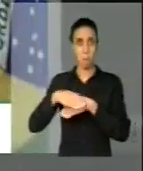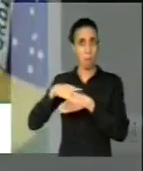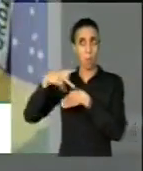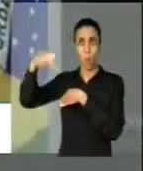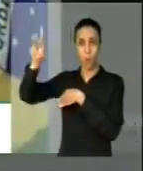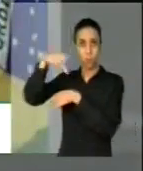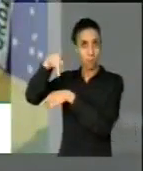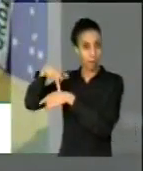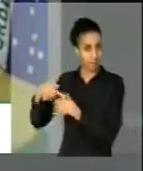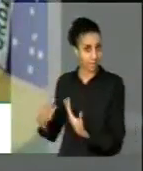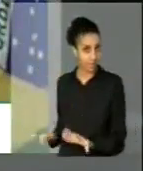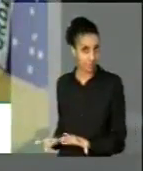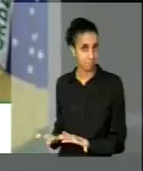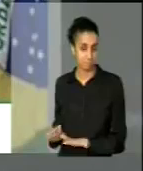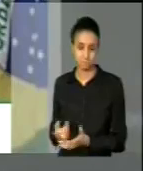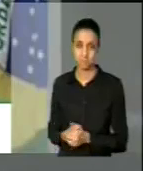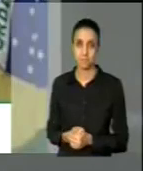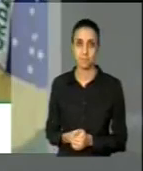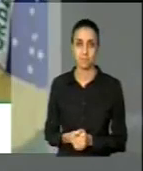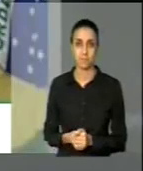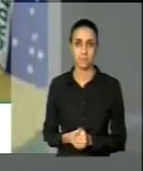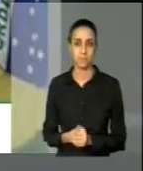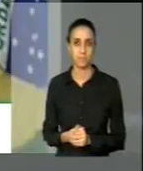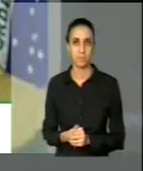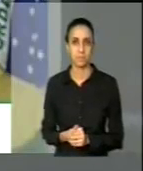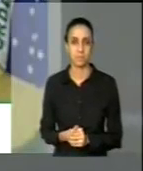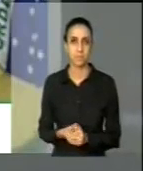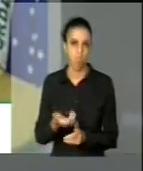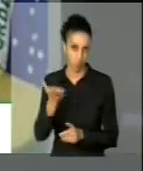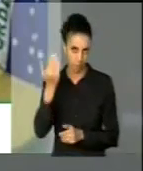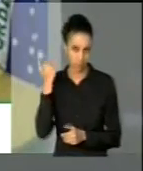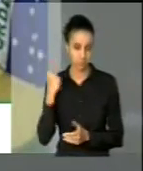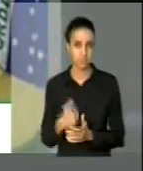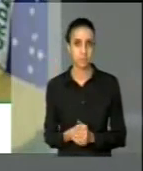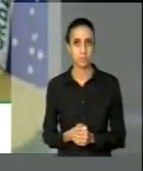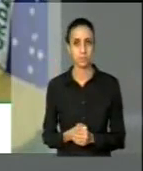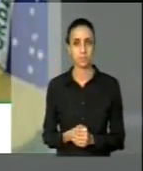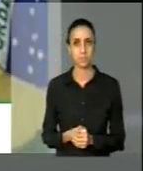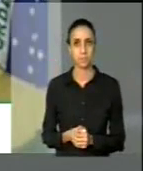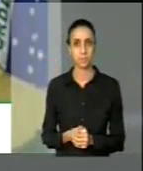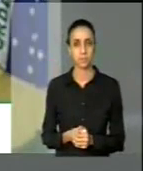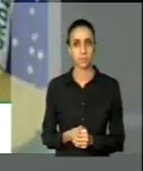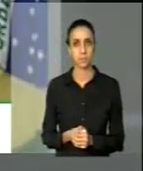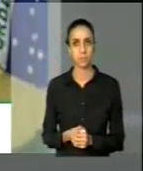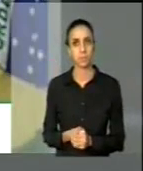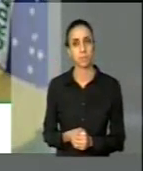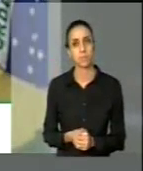a reserva de mercado não permitia. Além de violar os princípios